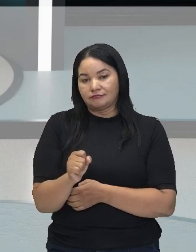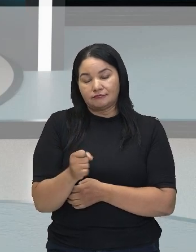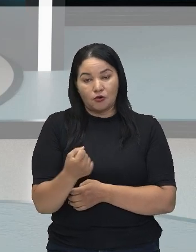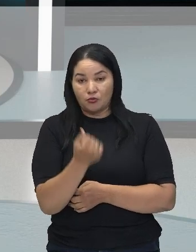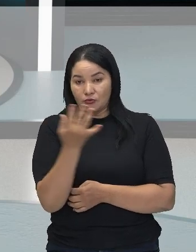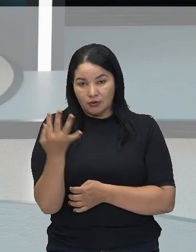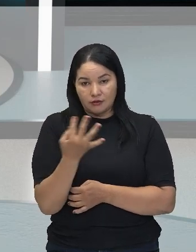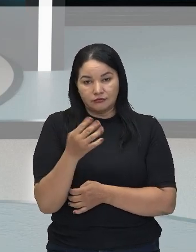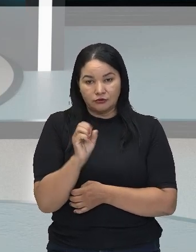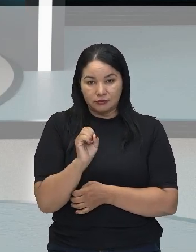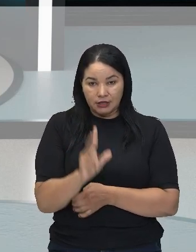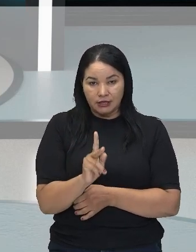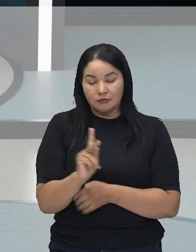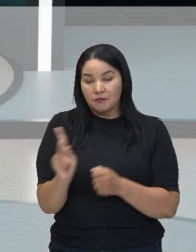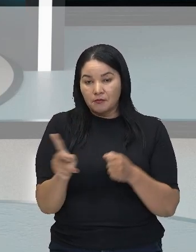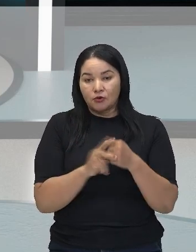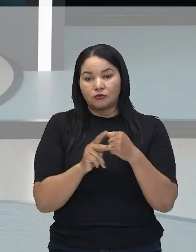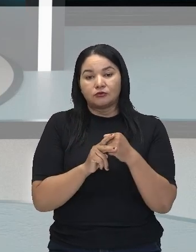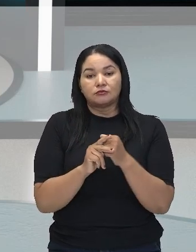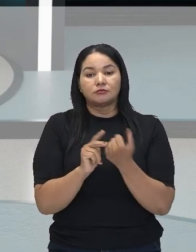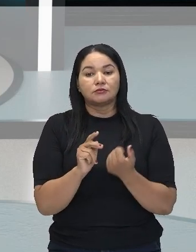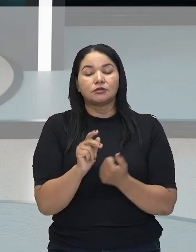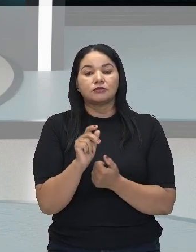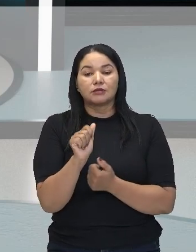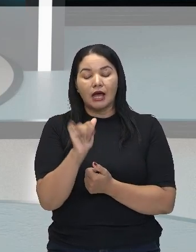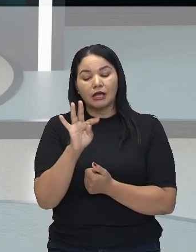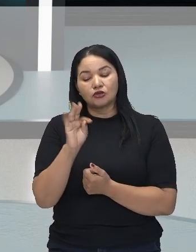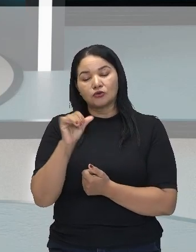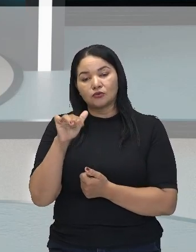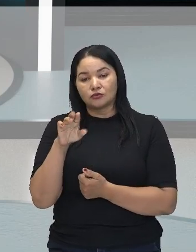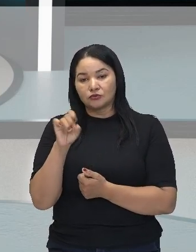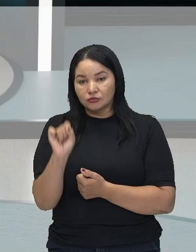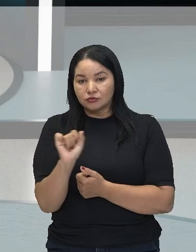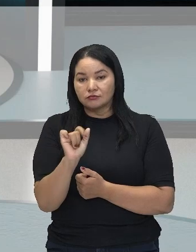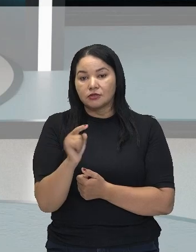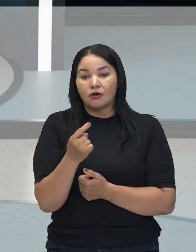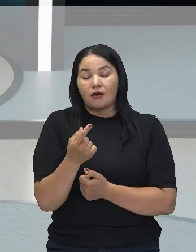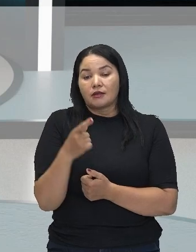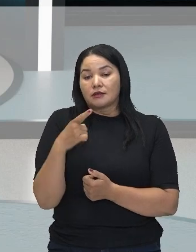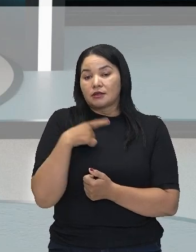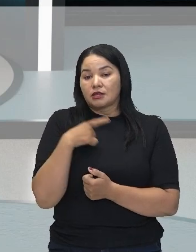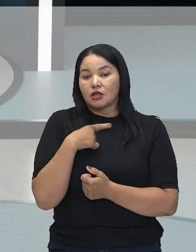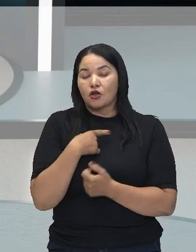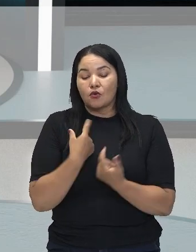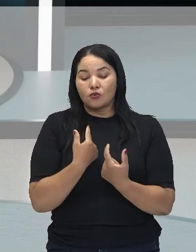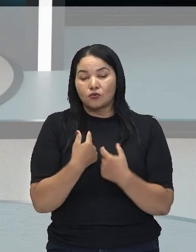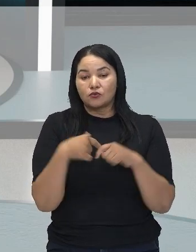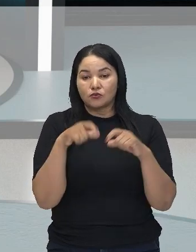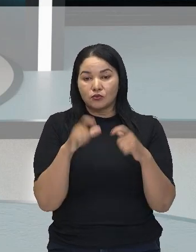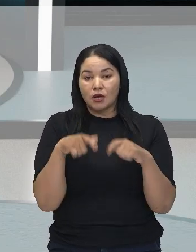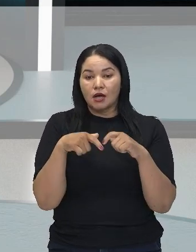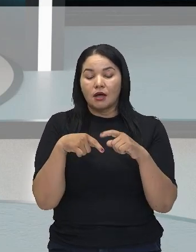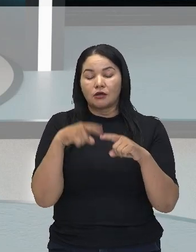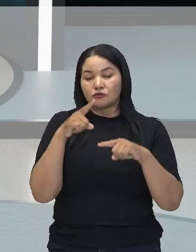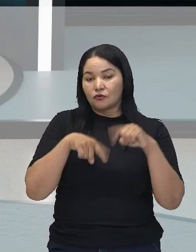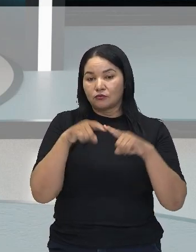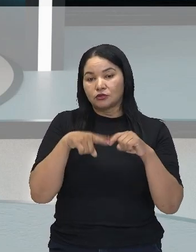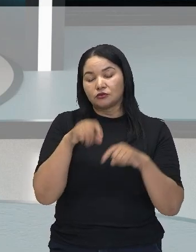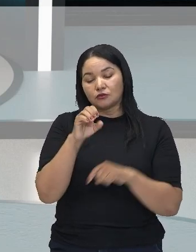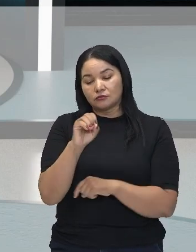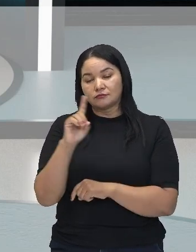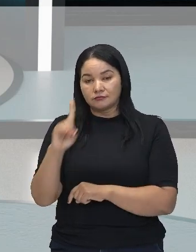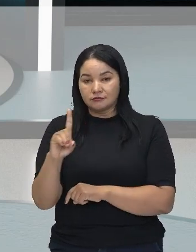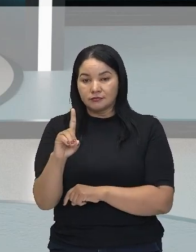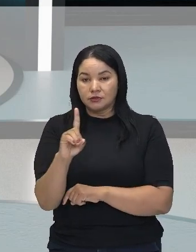Estes são os pronomes átonos, que eles tomam lugar do objeto direto na frase, quando a pergunta